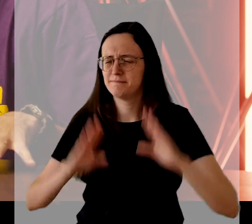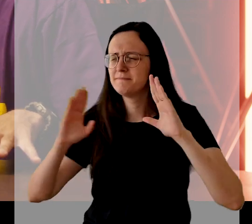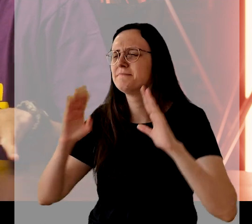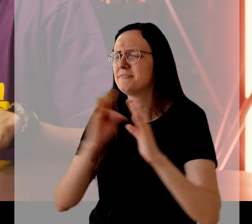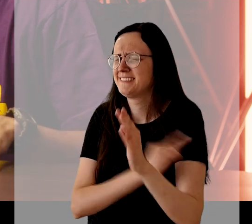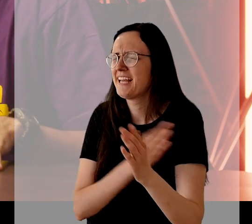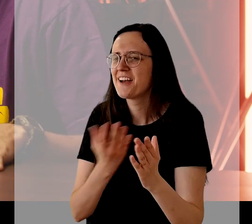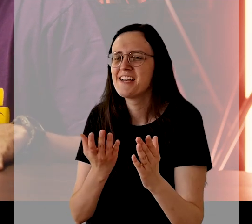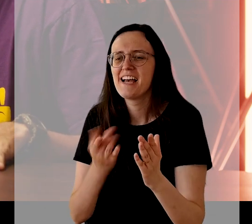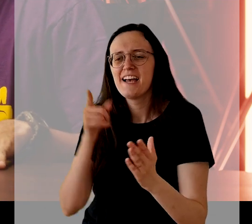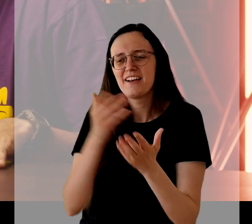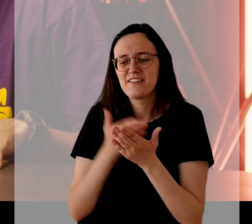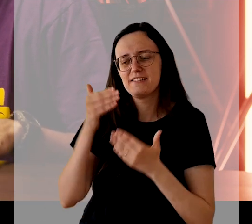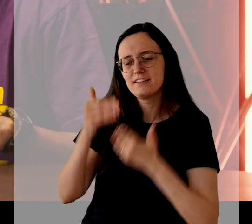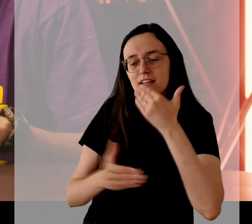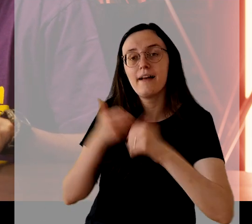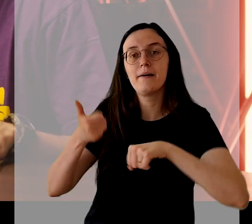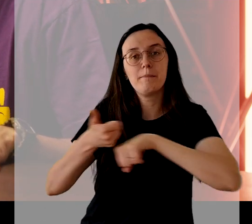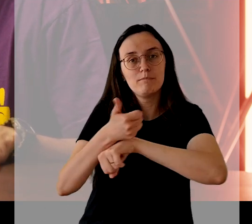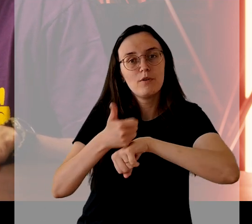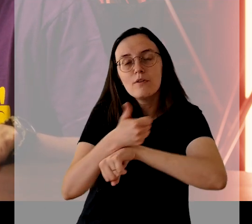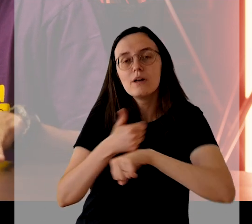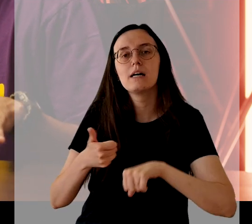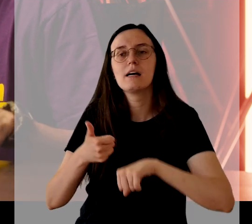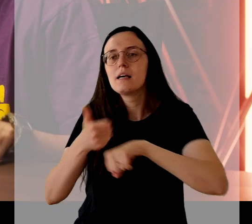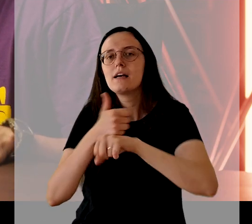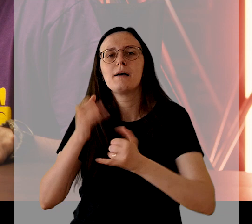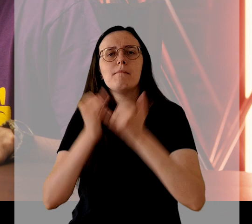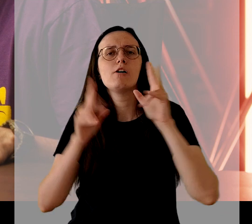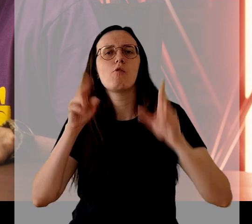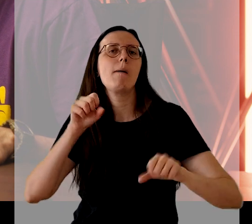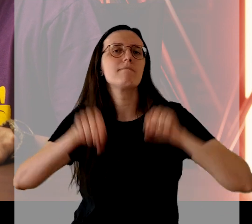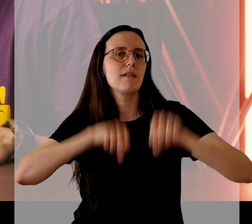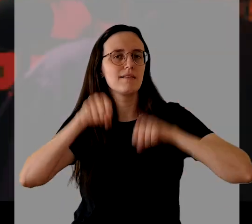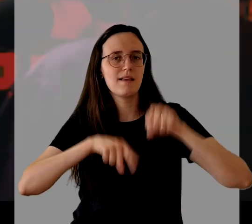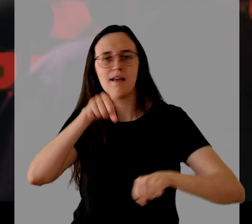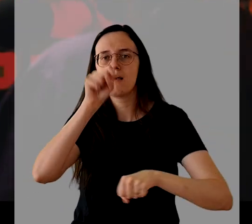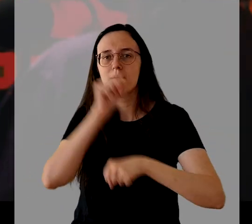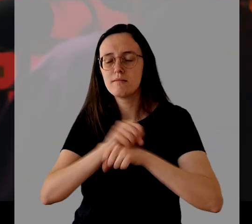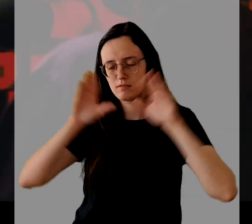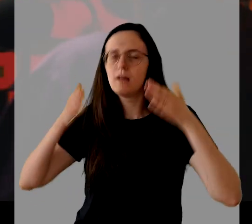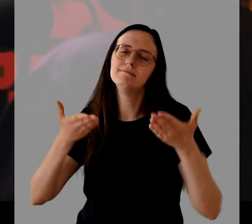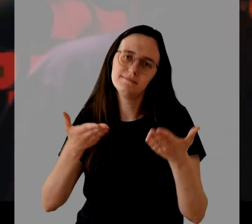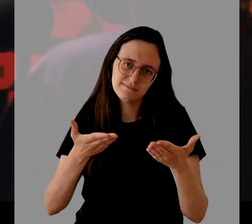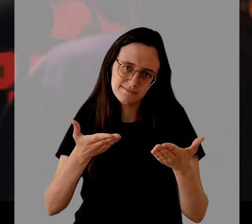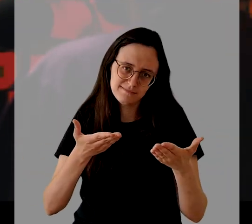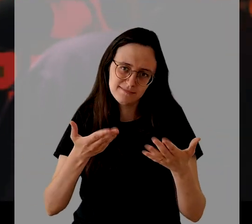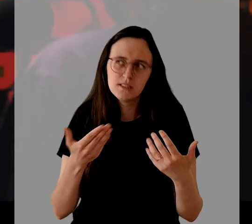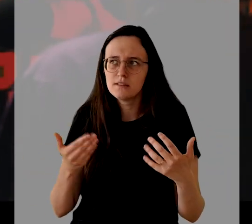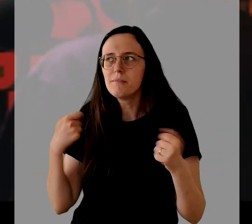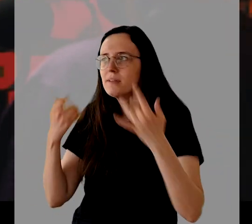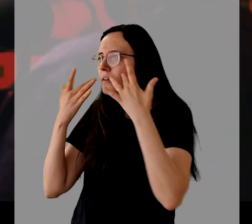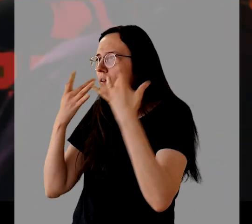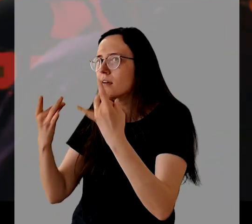técnica. Conforme você vai se desenvolvendo na profissão, a parte técnica fica igual andar de bicicleta, né? Você para de se concentrar. Claro,